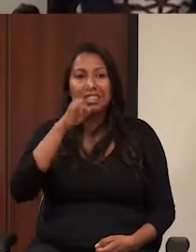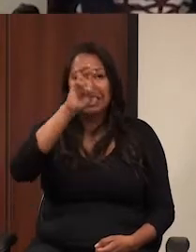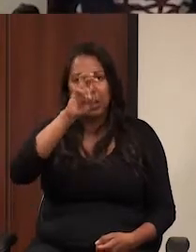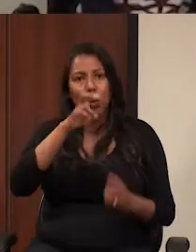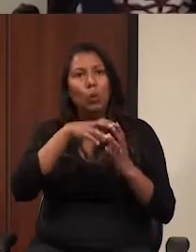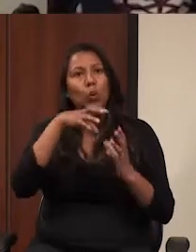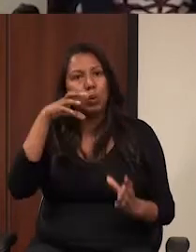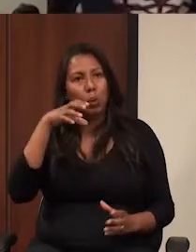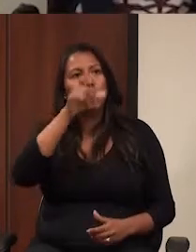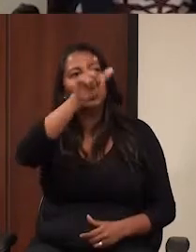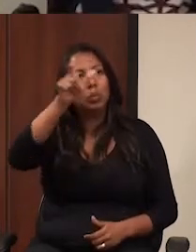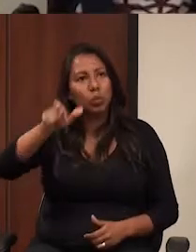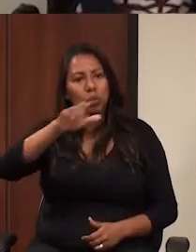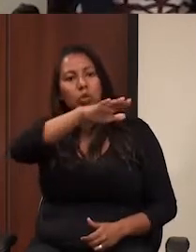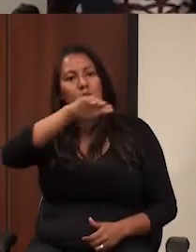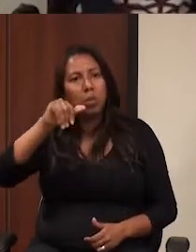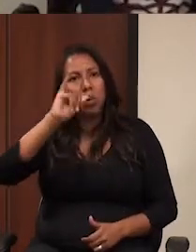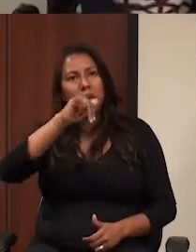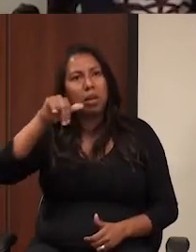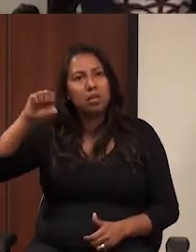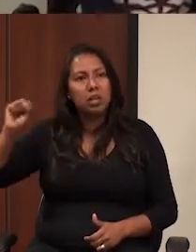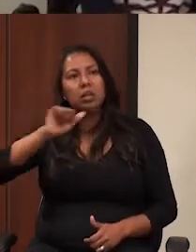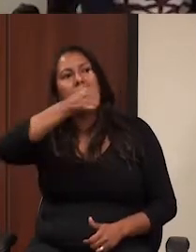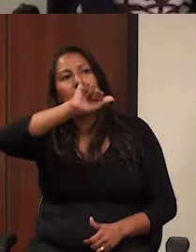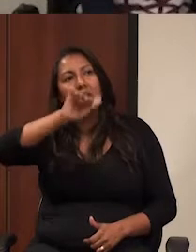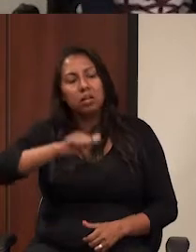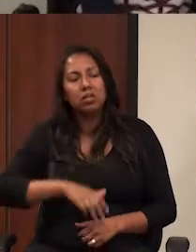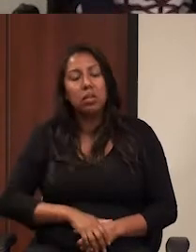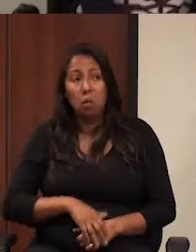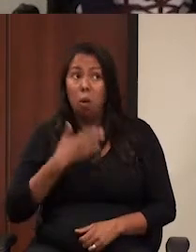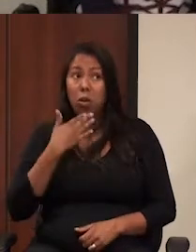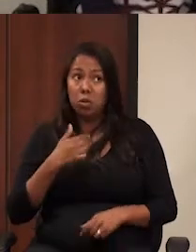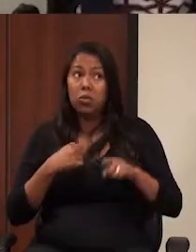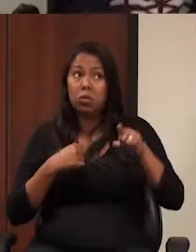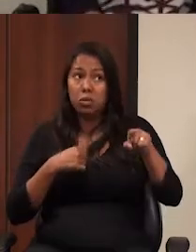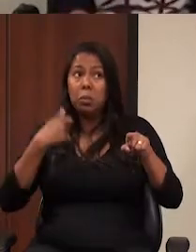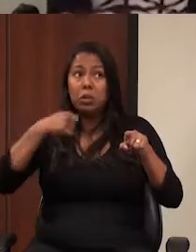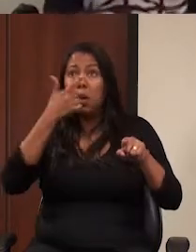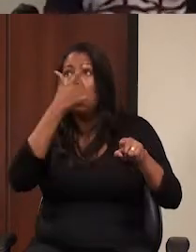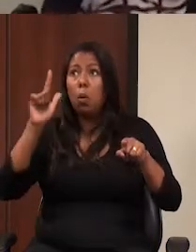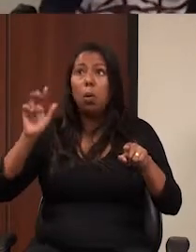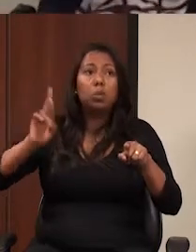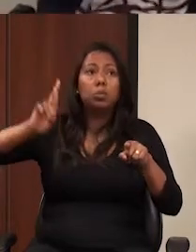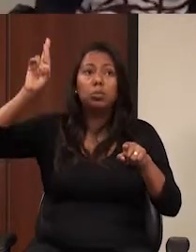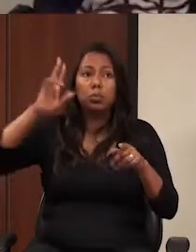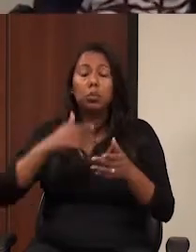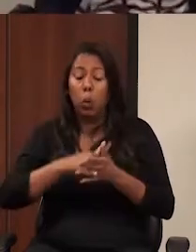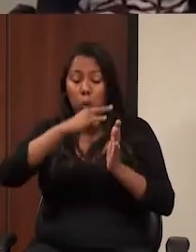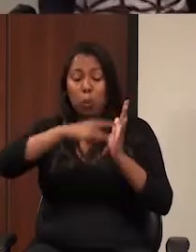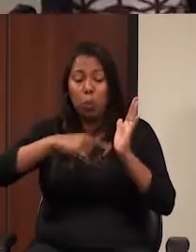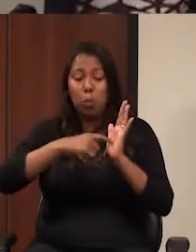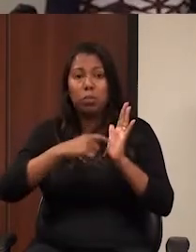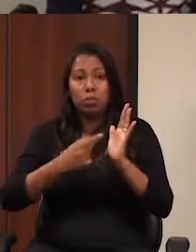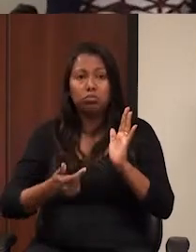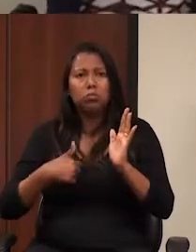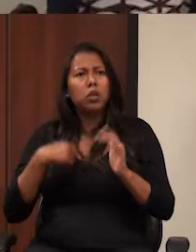que foram chamados pelo INSS, fizeram uma avaliação e estão pedindo esse documento da curatela, porque eu disse que eu estou hoje aqui para